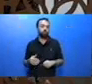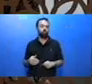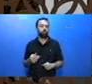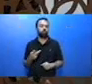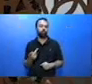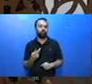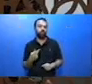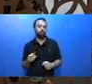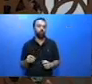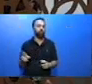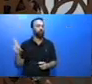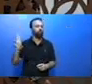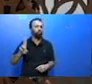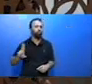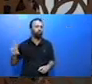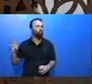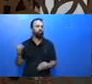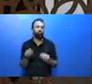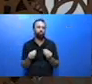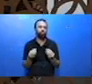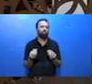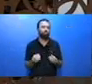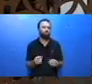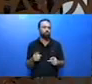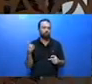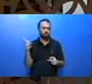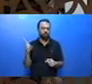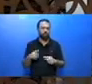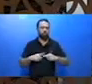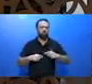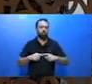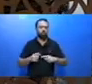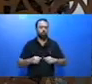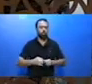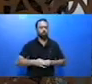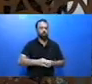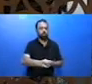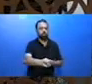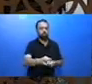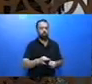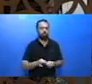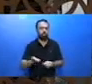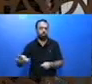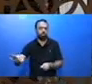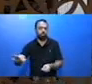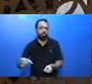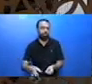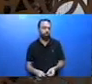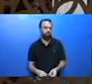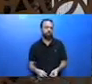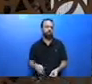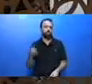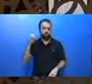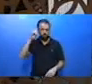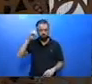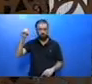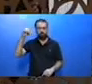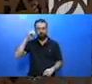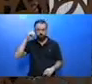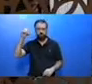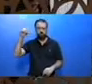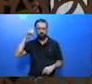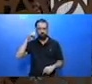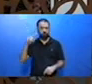usamos bastante esses instrumentos, isso aqui é bem usual, para nós no cotidiano,